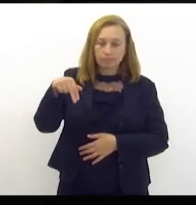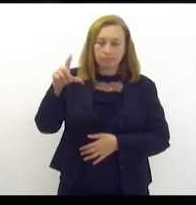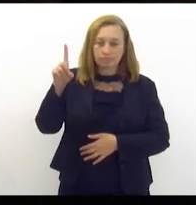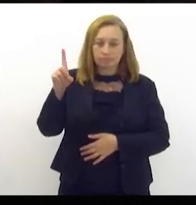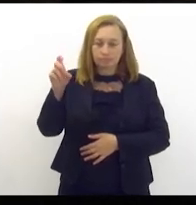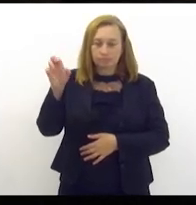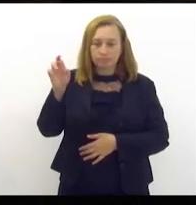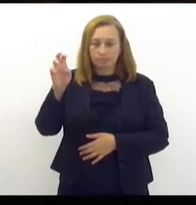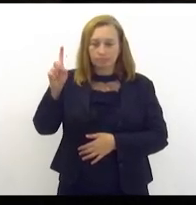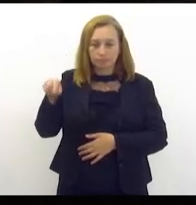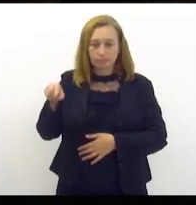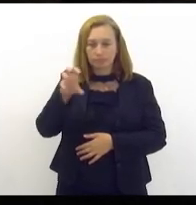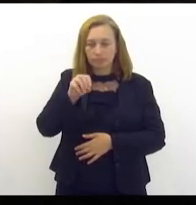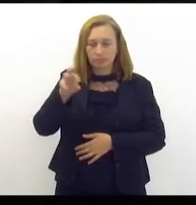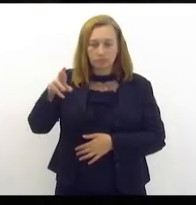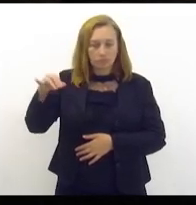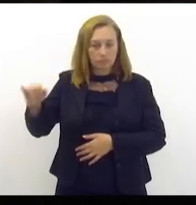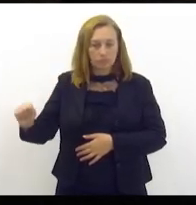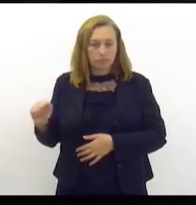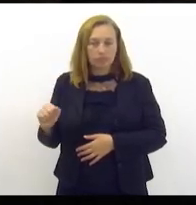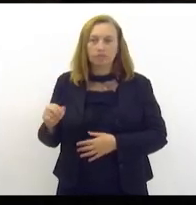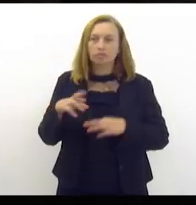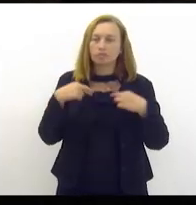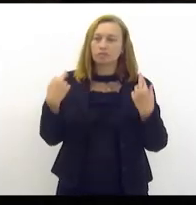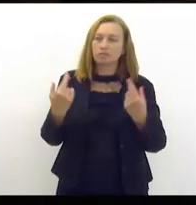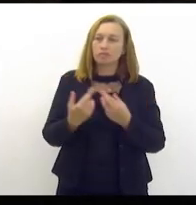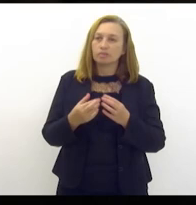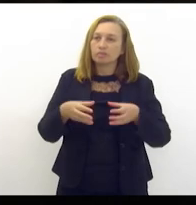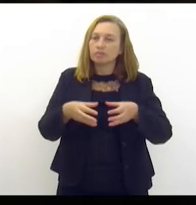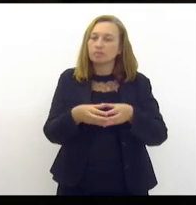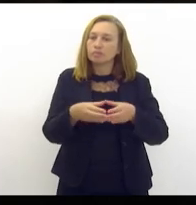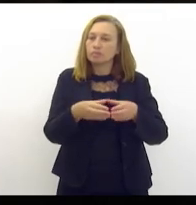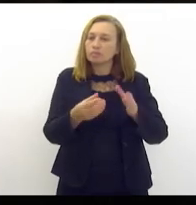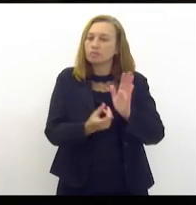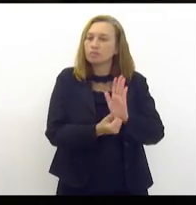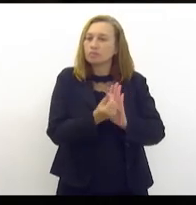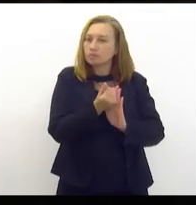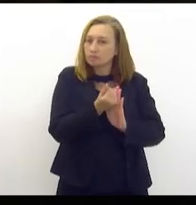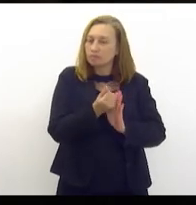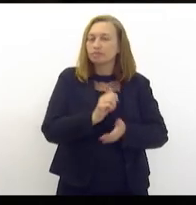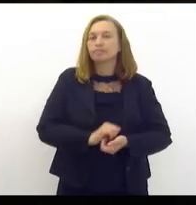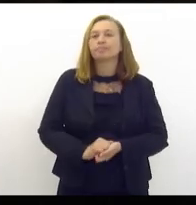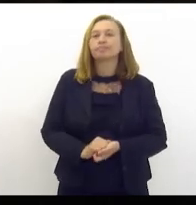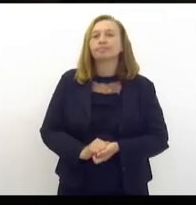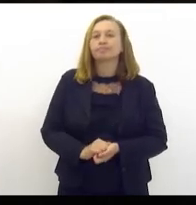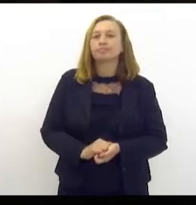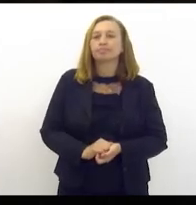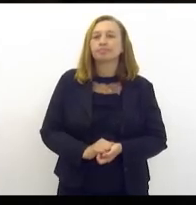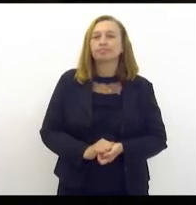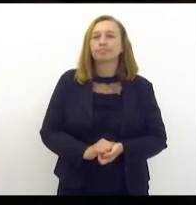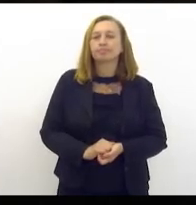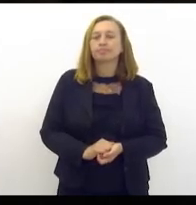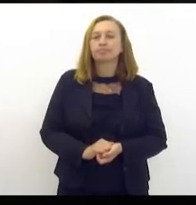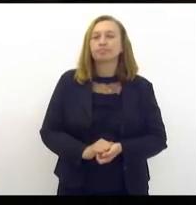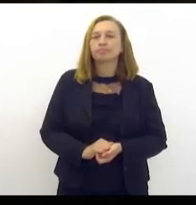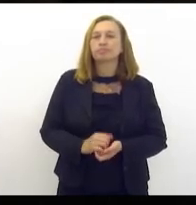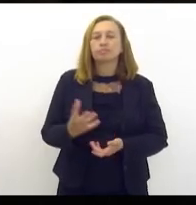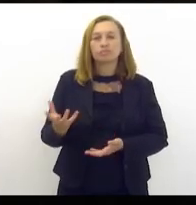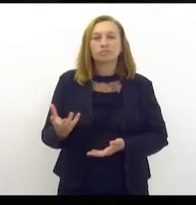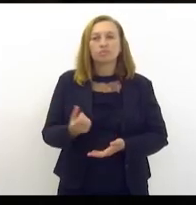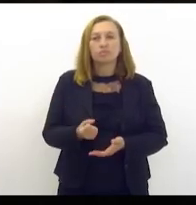Correia, a reunião da Comissão de Orçamento, que recebeu